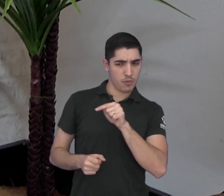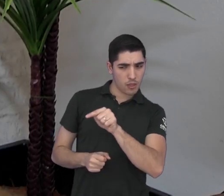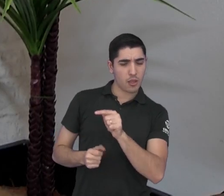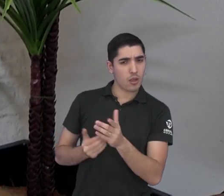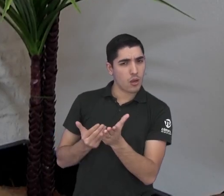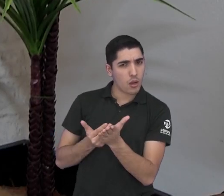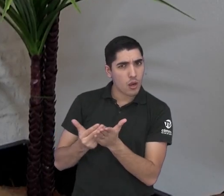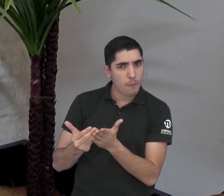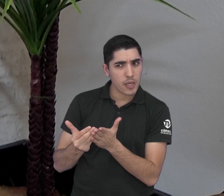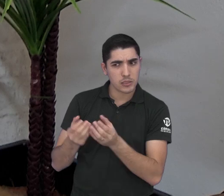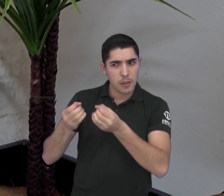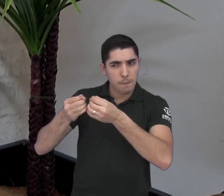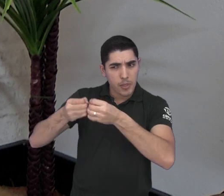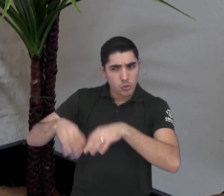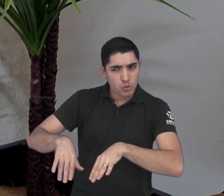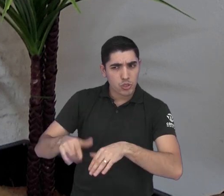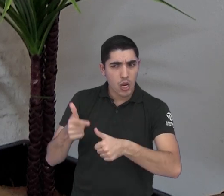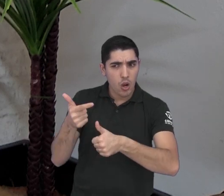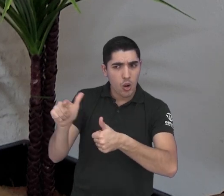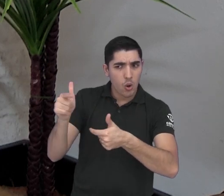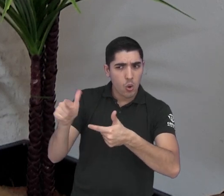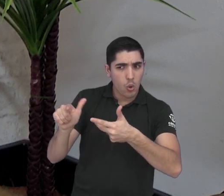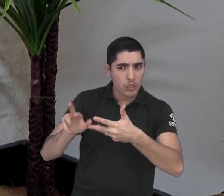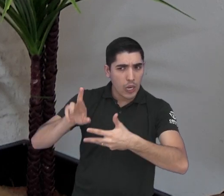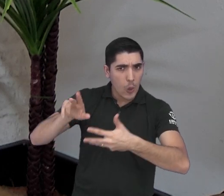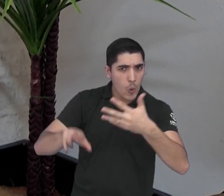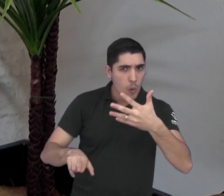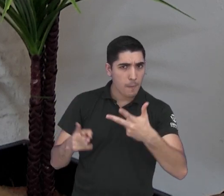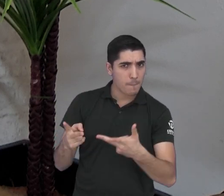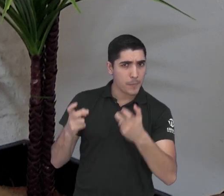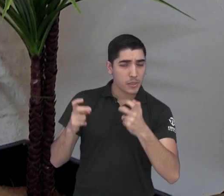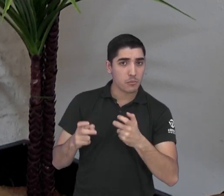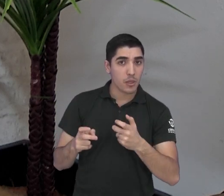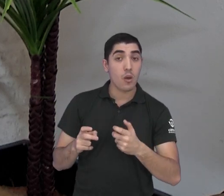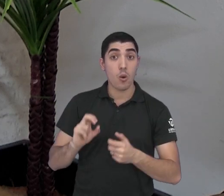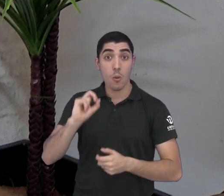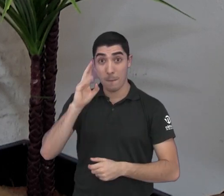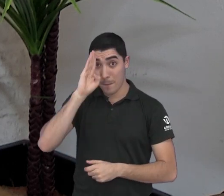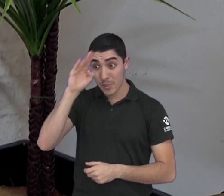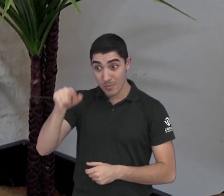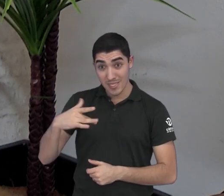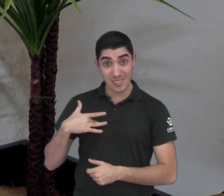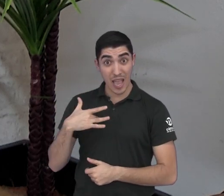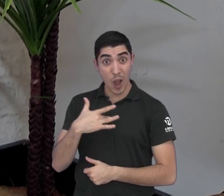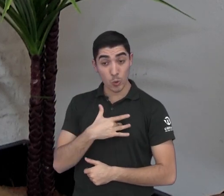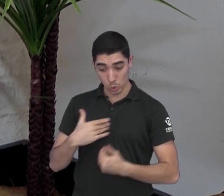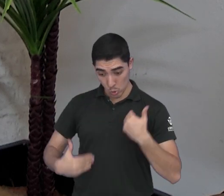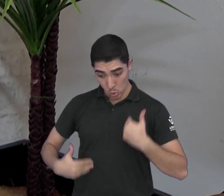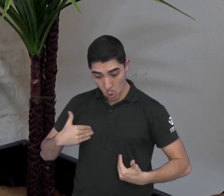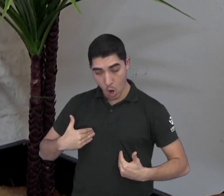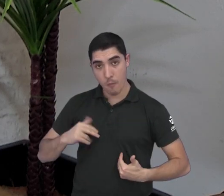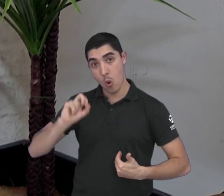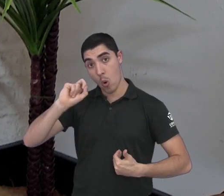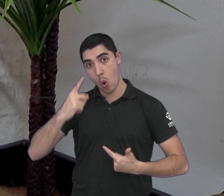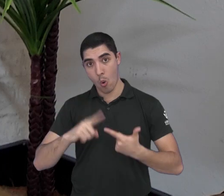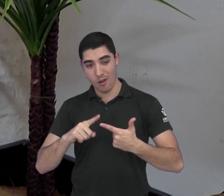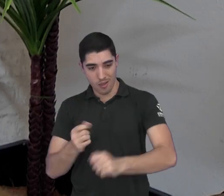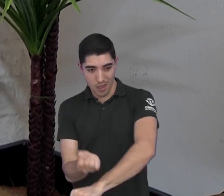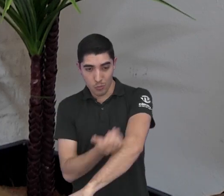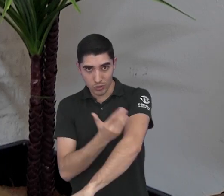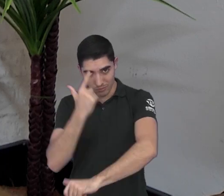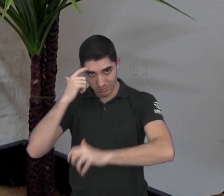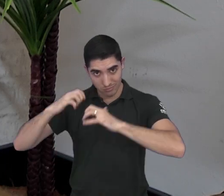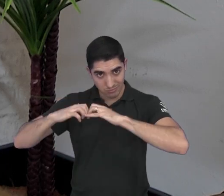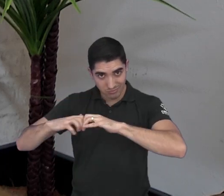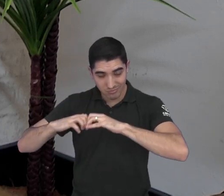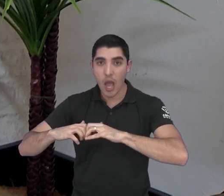a perceber que está afetando outras atividades do dia a dia, ou principalmente a saúde física e emocional